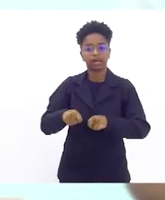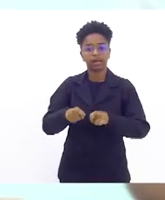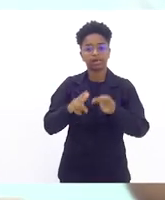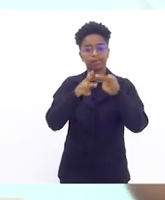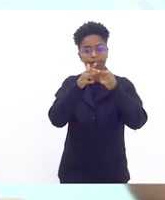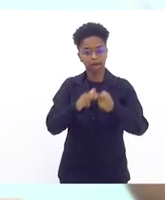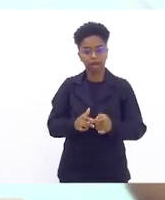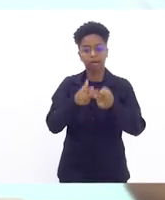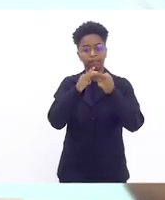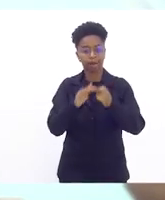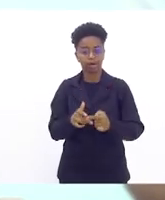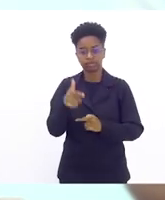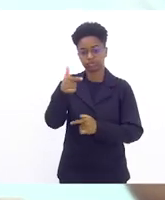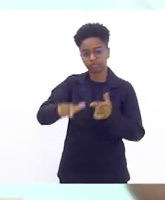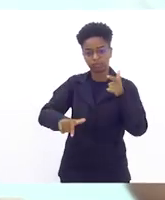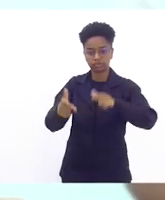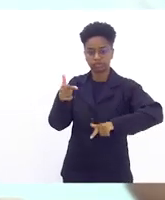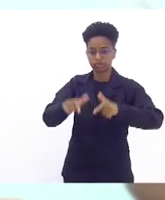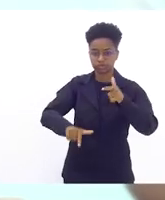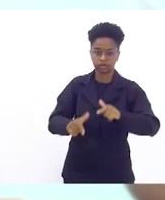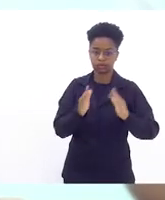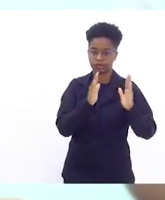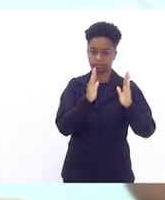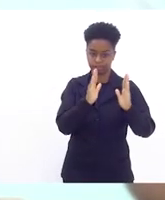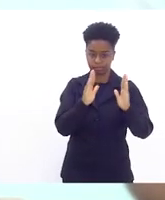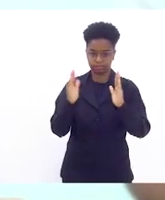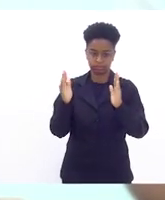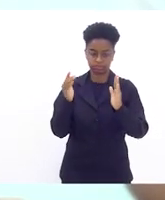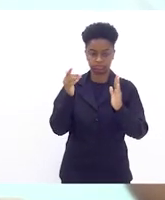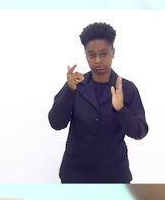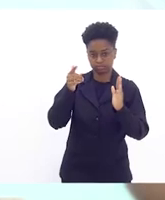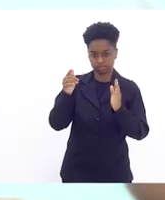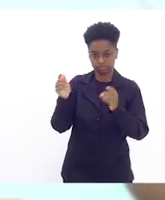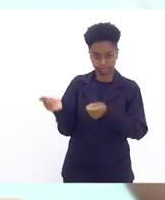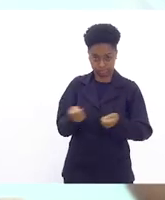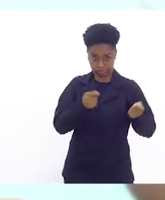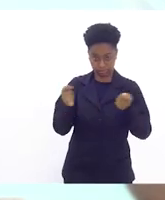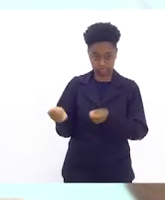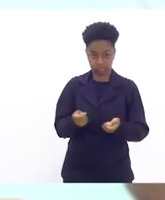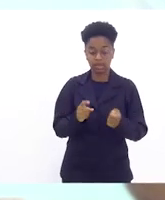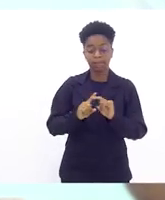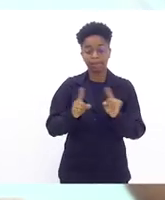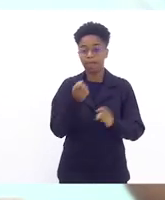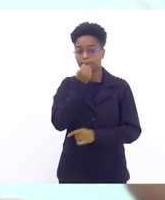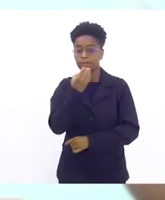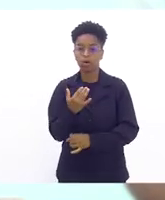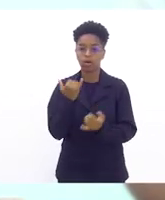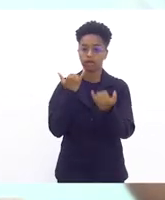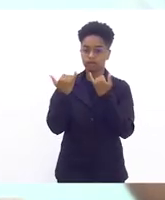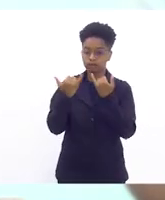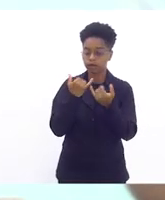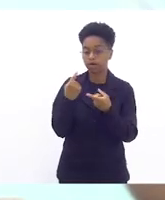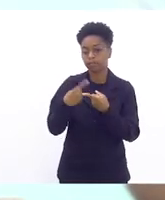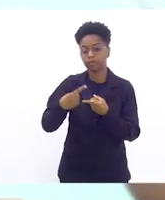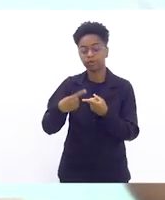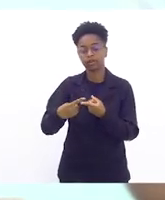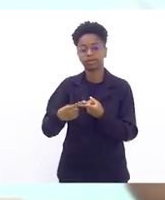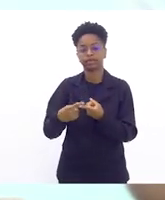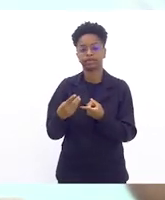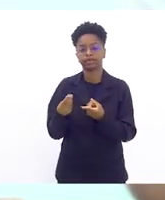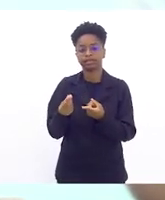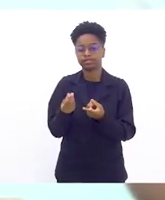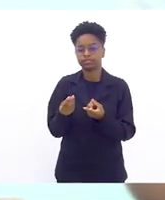manutenção periódica Mas é bom a gente ter essa informação justamente para poder